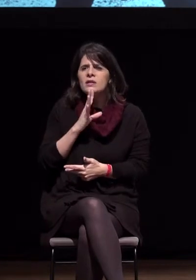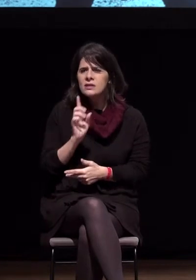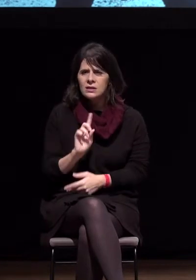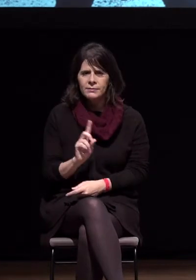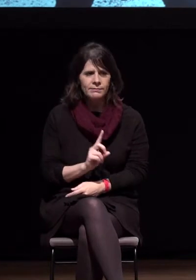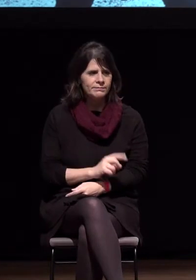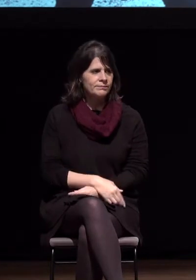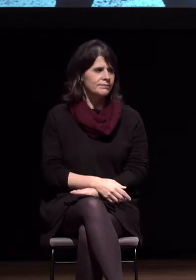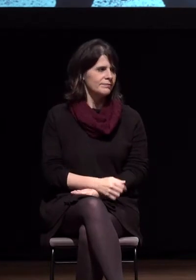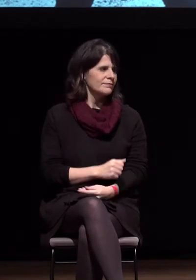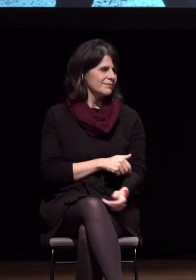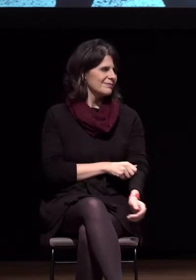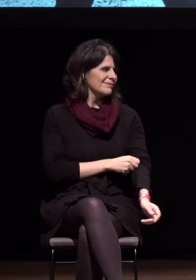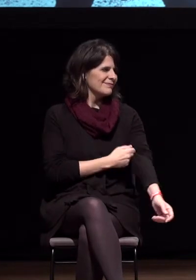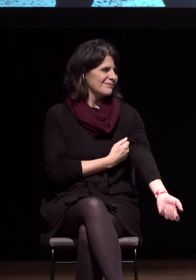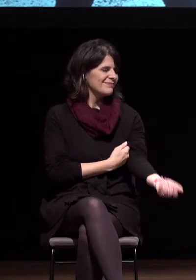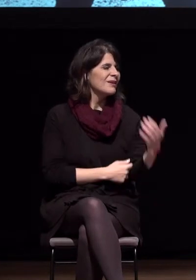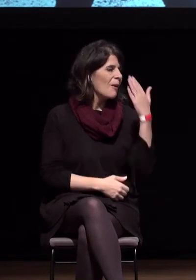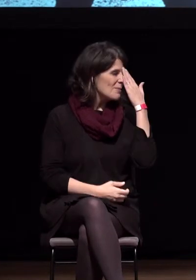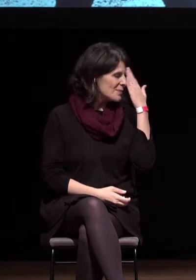Obrigada a você pela Bell Hooks.